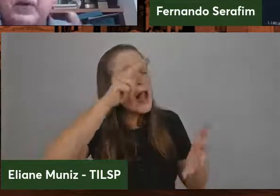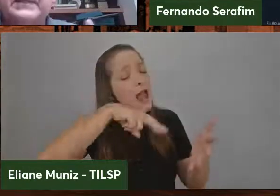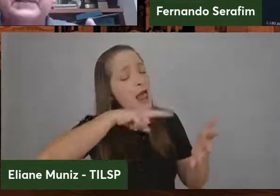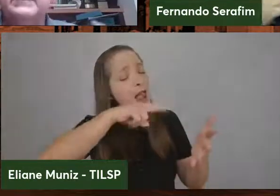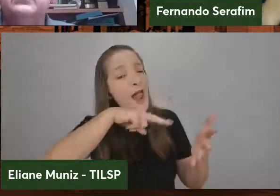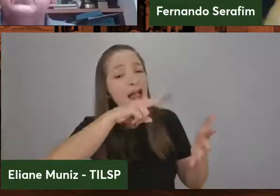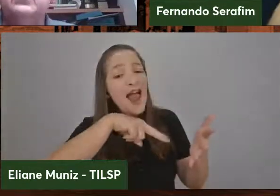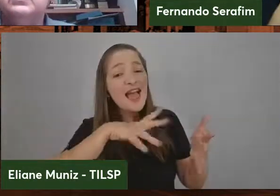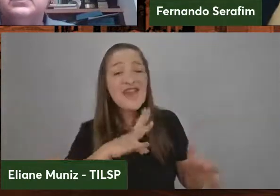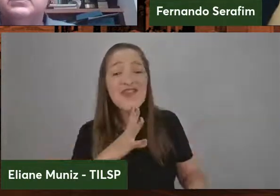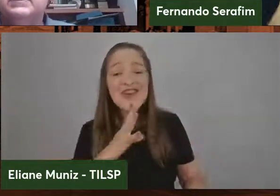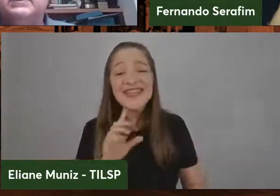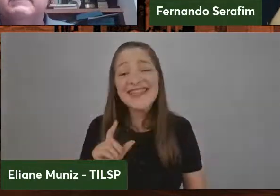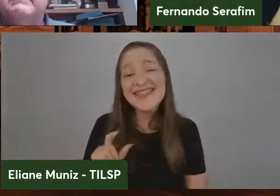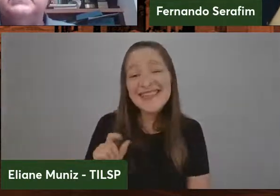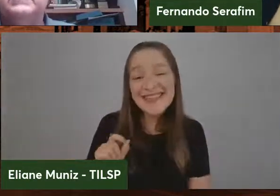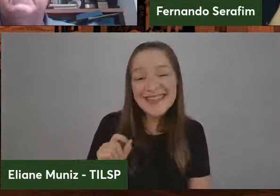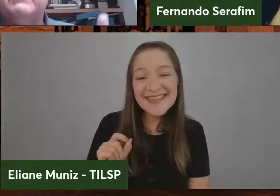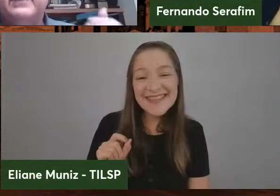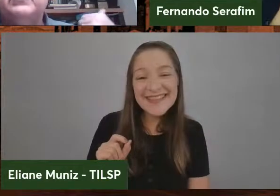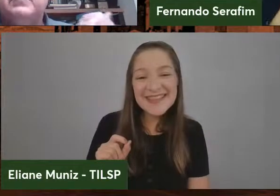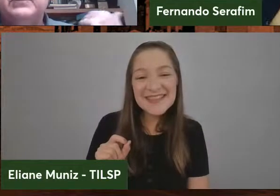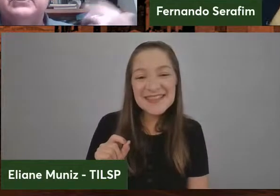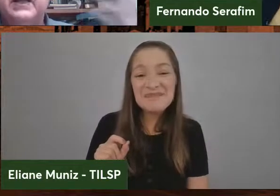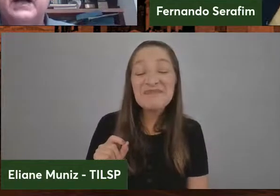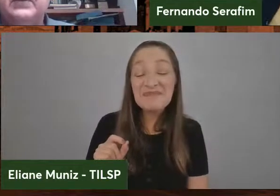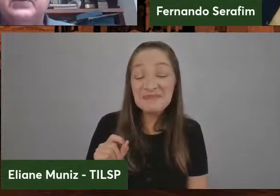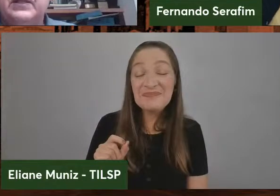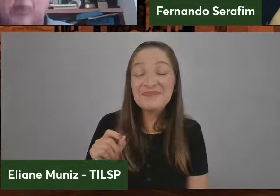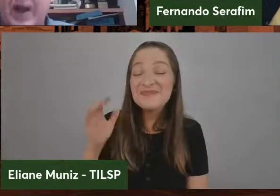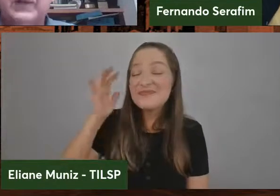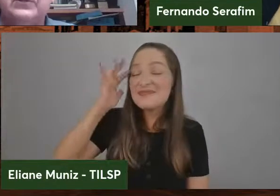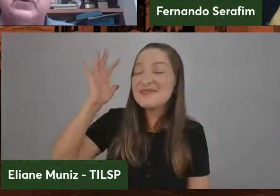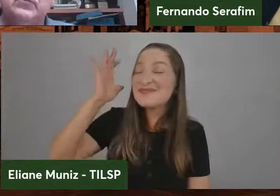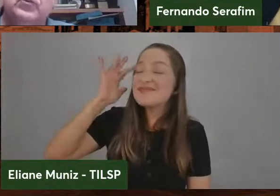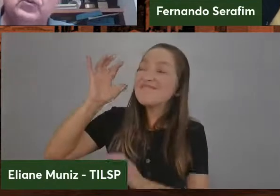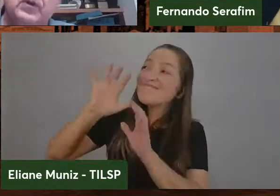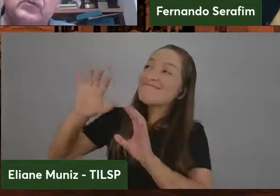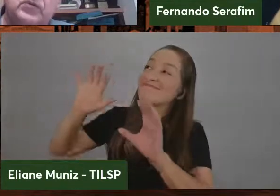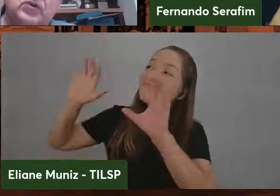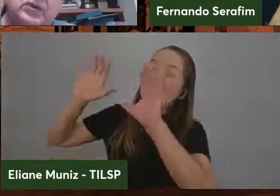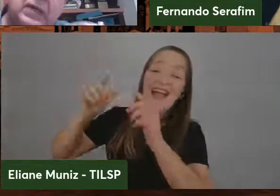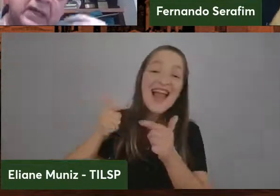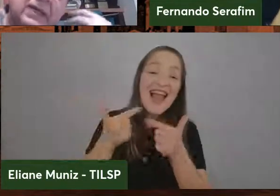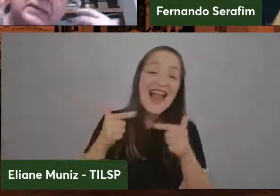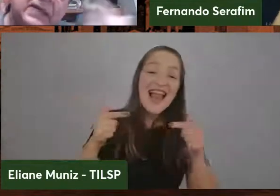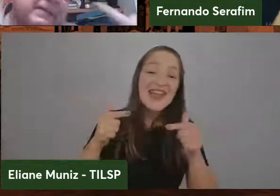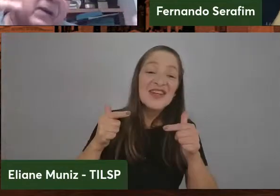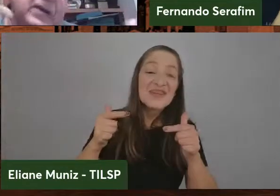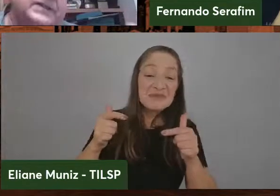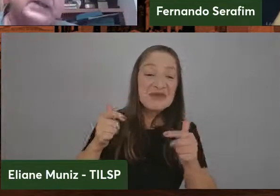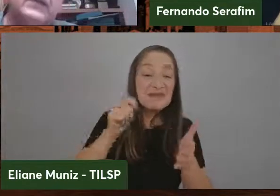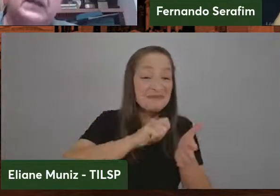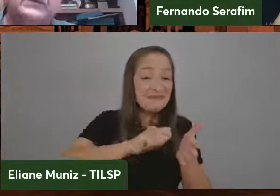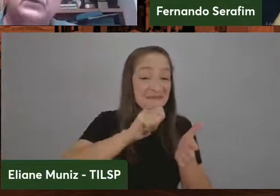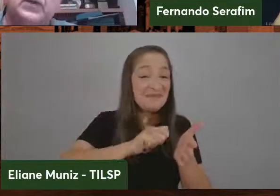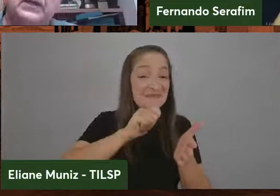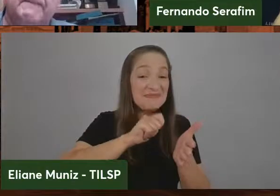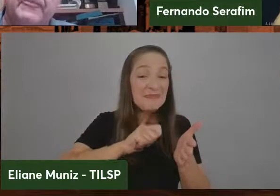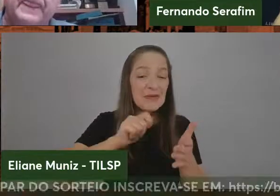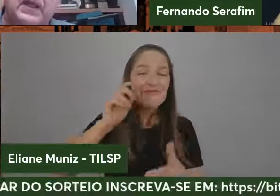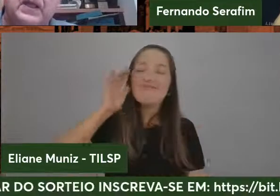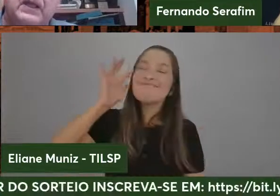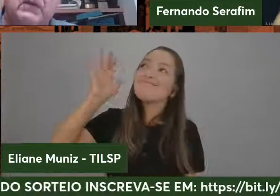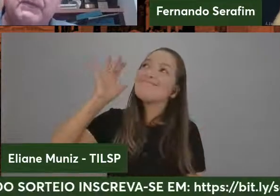acaba conhecendo. Vamos dizer, através do imaginário, da linguagem do autor, você acaba conhecendo aquela